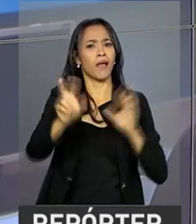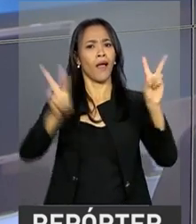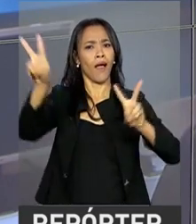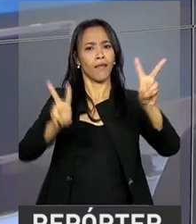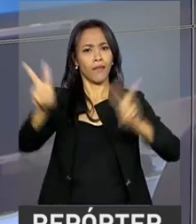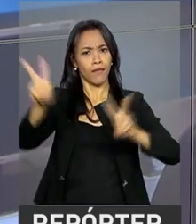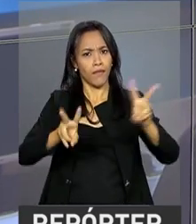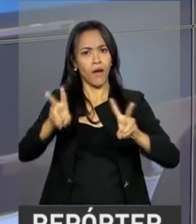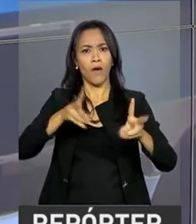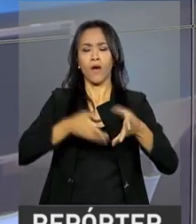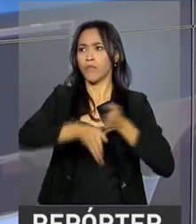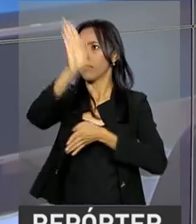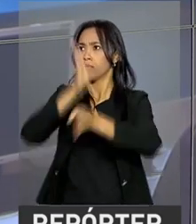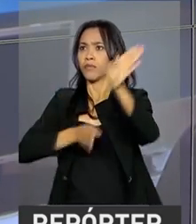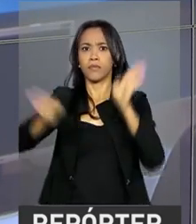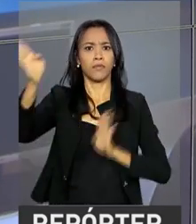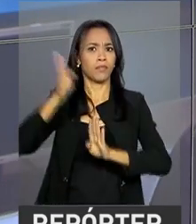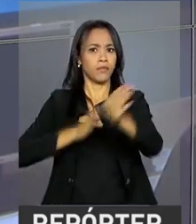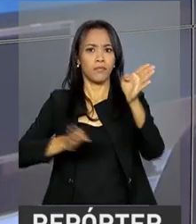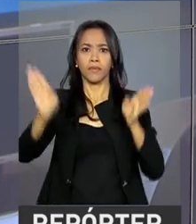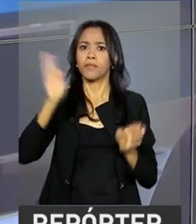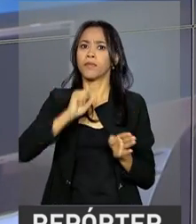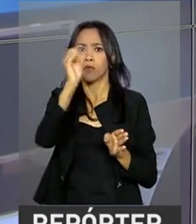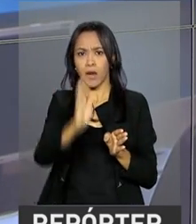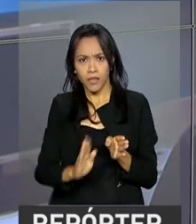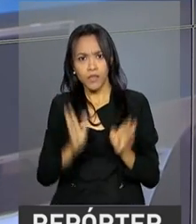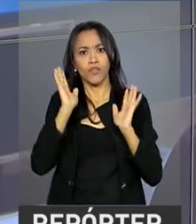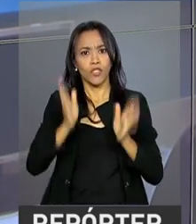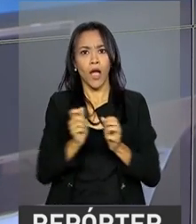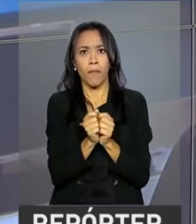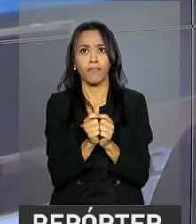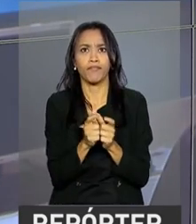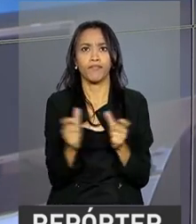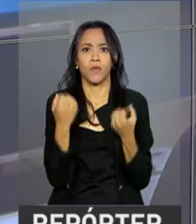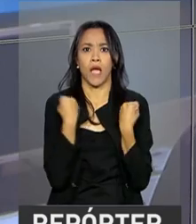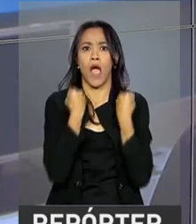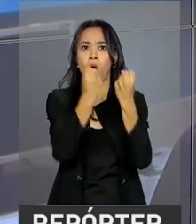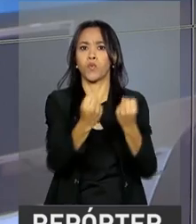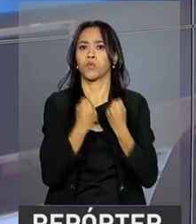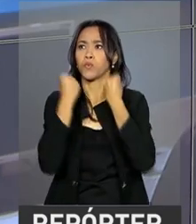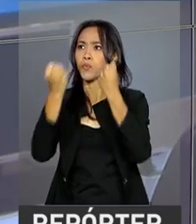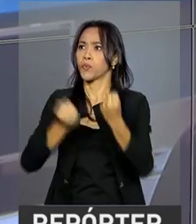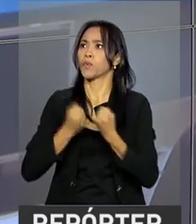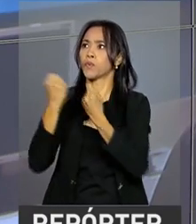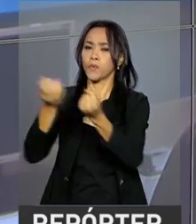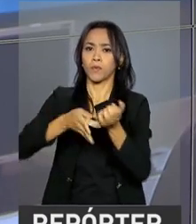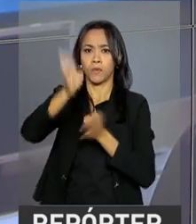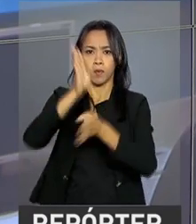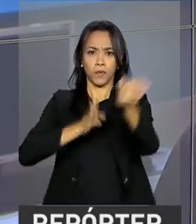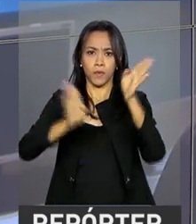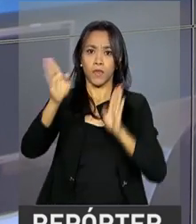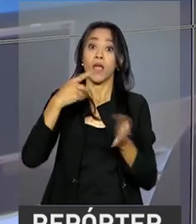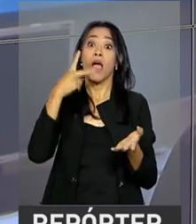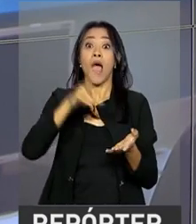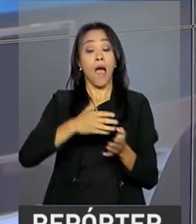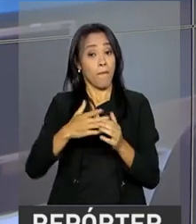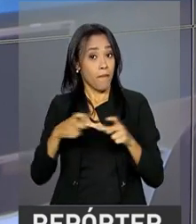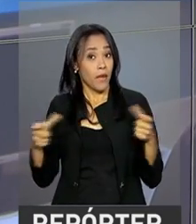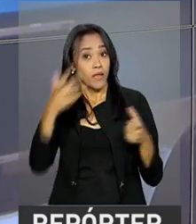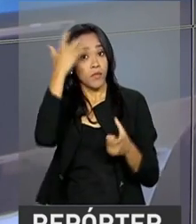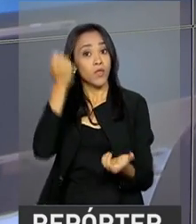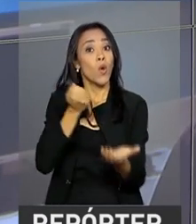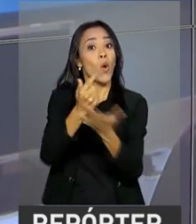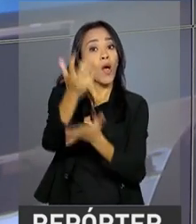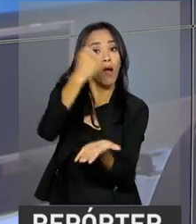movimentação nas principais rodoviárias do país já começa a aumentar. Muita gente investe nas passagens de ônibus. Para